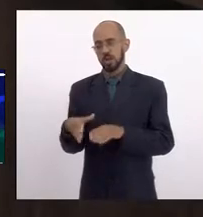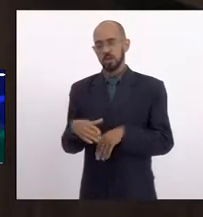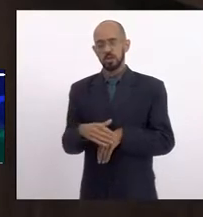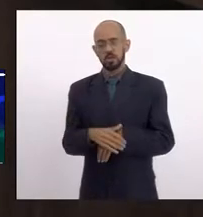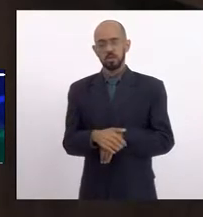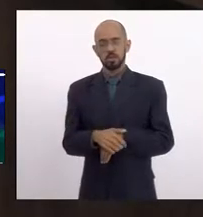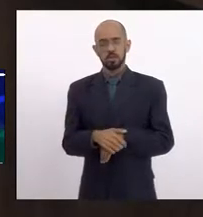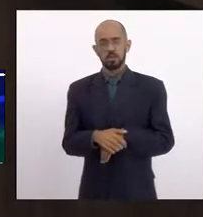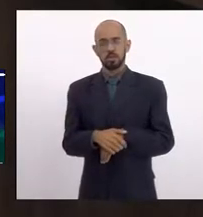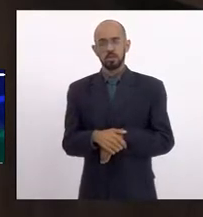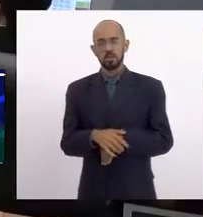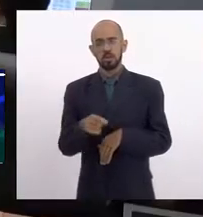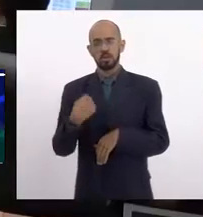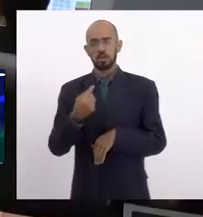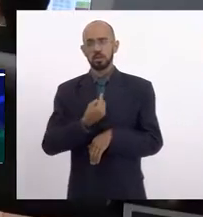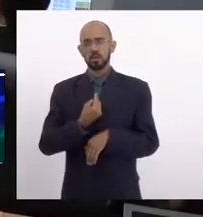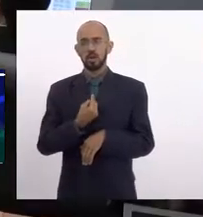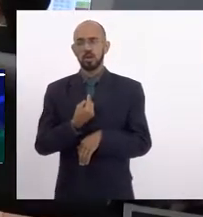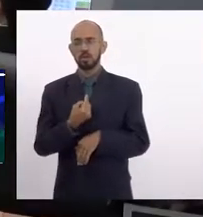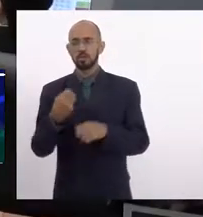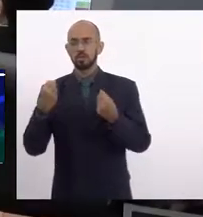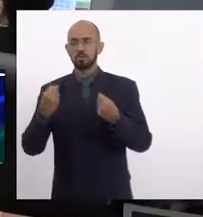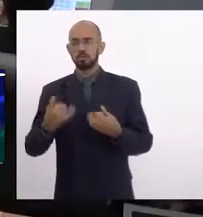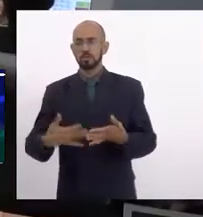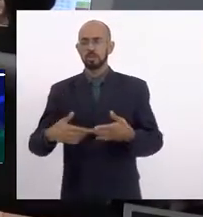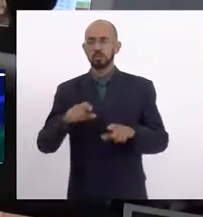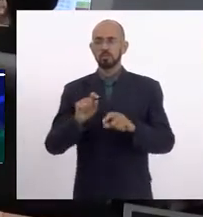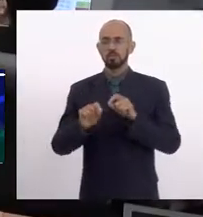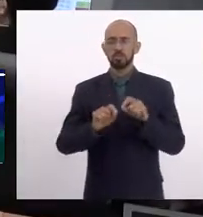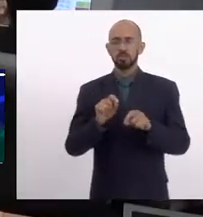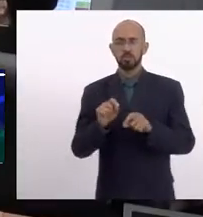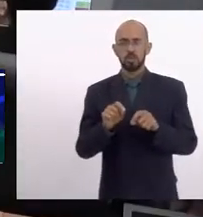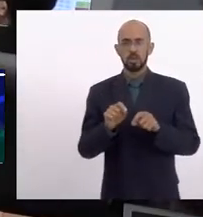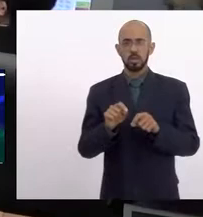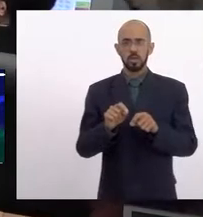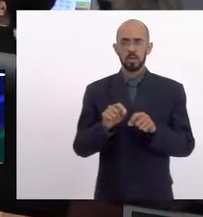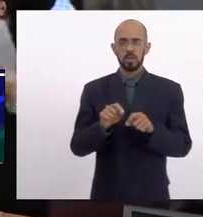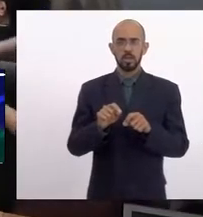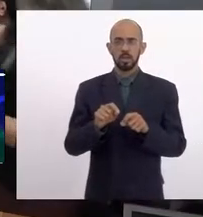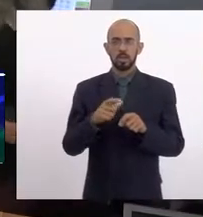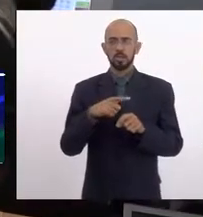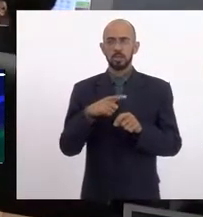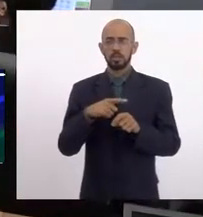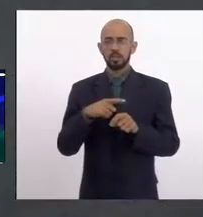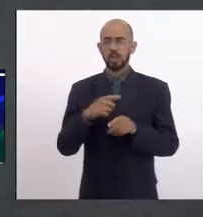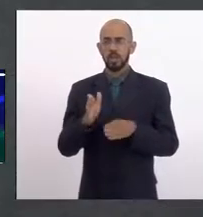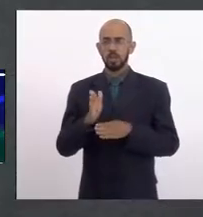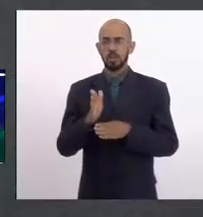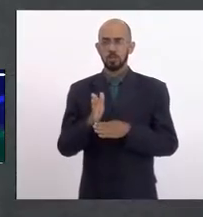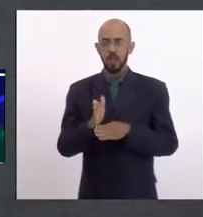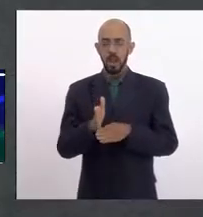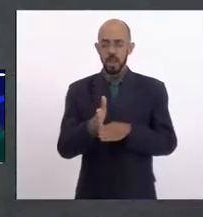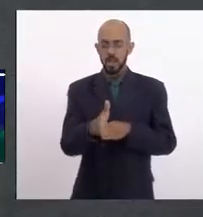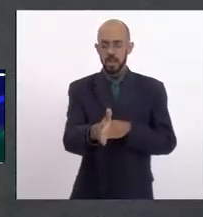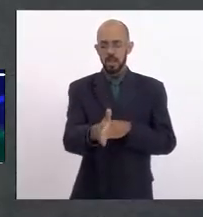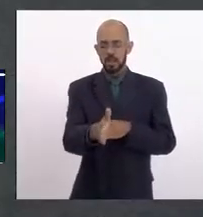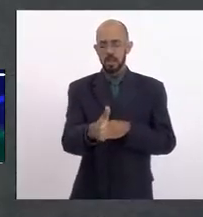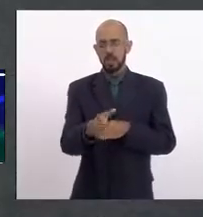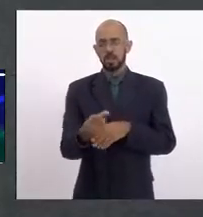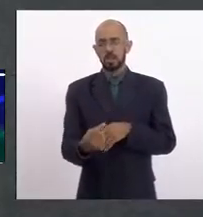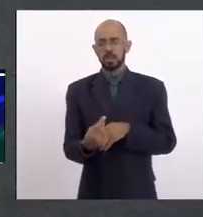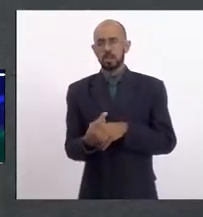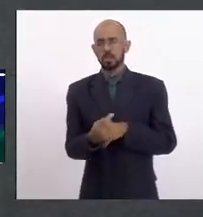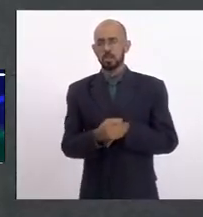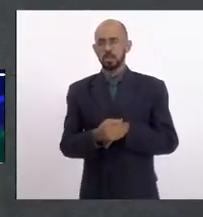explicitou que é sempre tua tá numa linha solitária não tá comprometendo o que tá seco